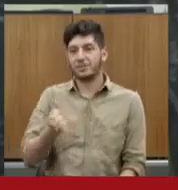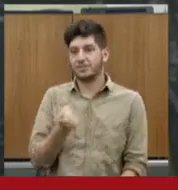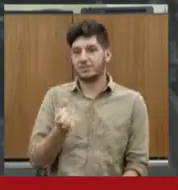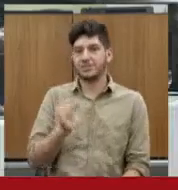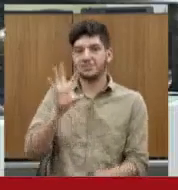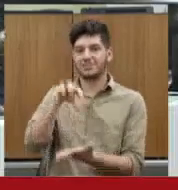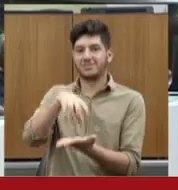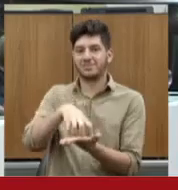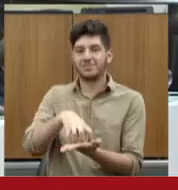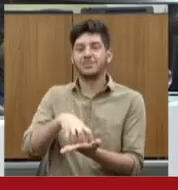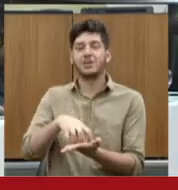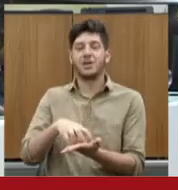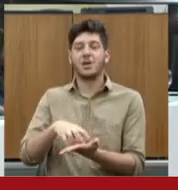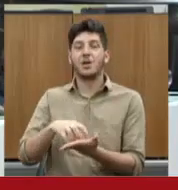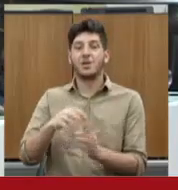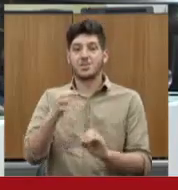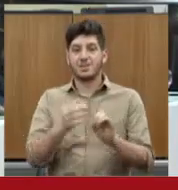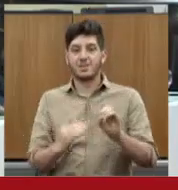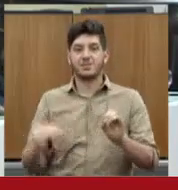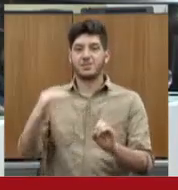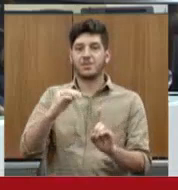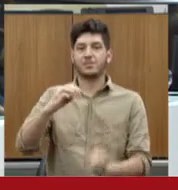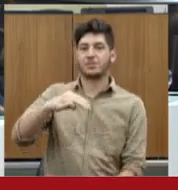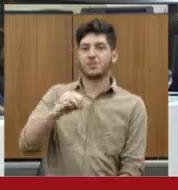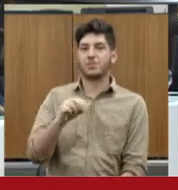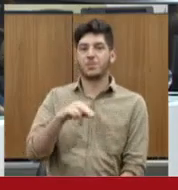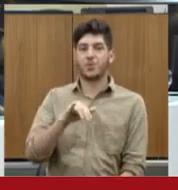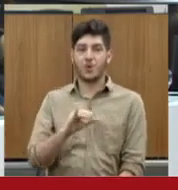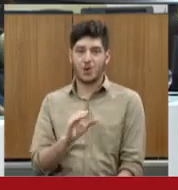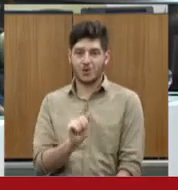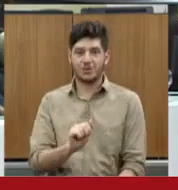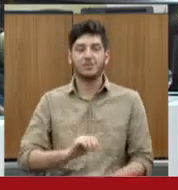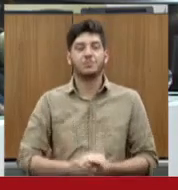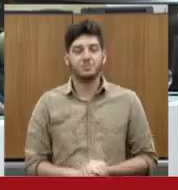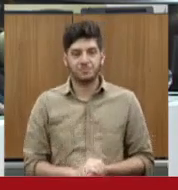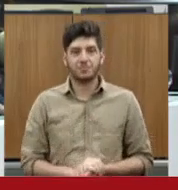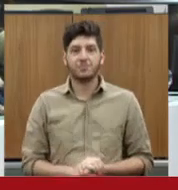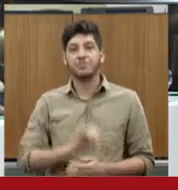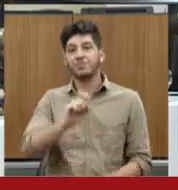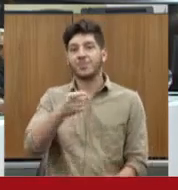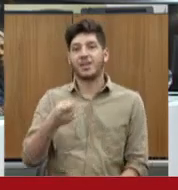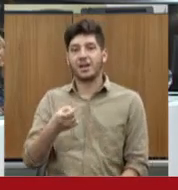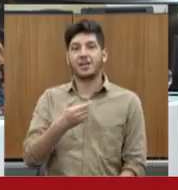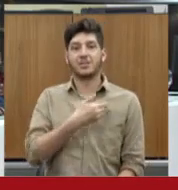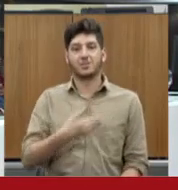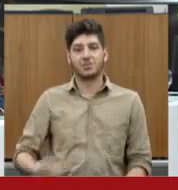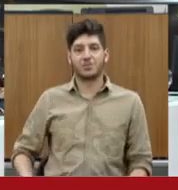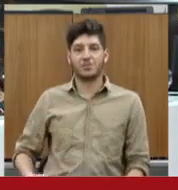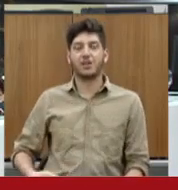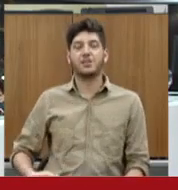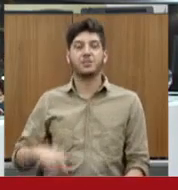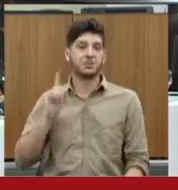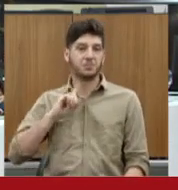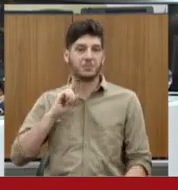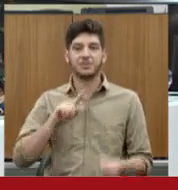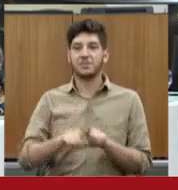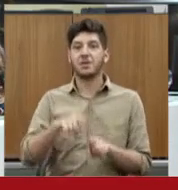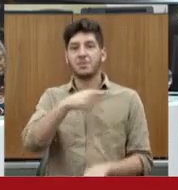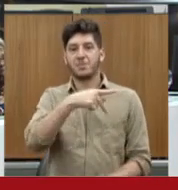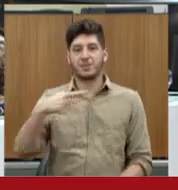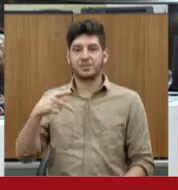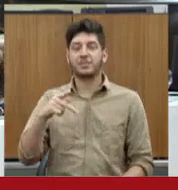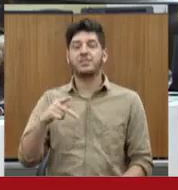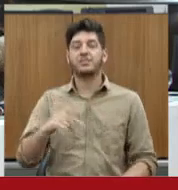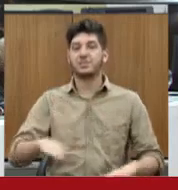desembargadora federal Mônica Cifuentes, excelentíssimo senhor ex-governador de Minas Gerais e presidente da Assembleia Legislativa do Estado de Minas